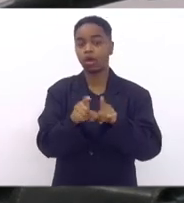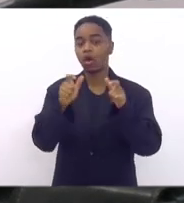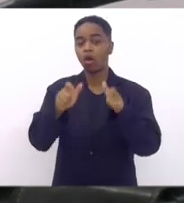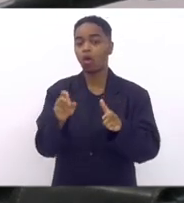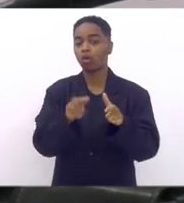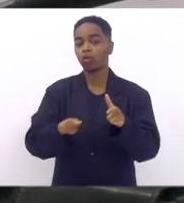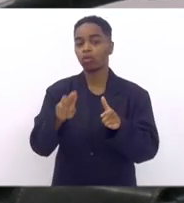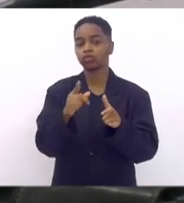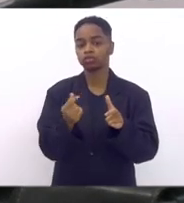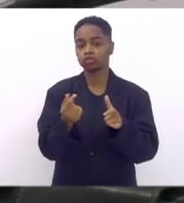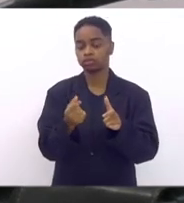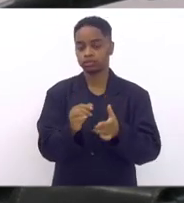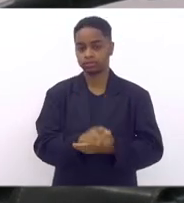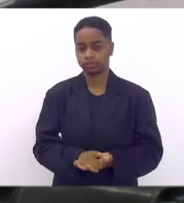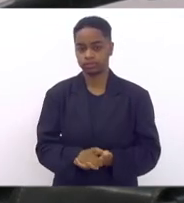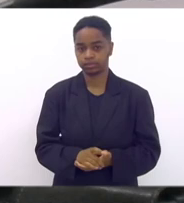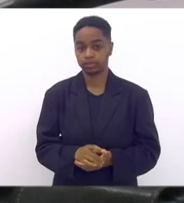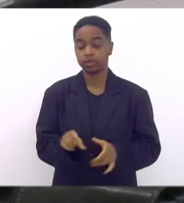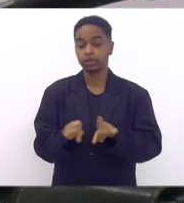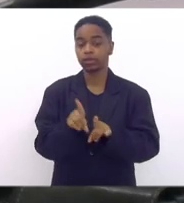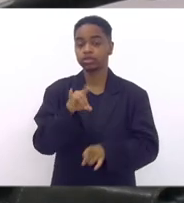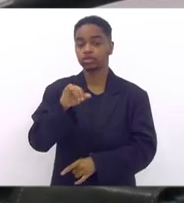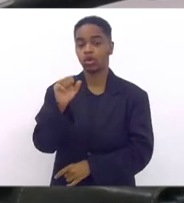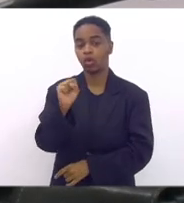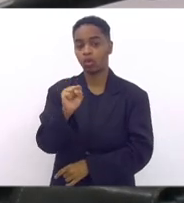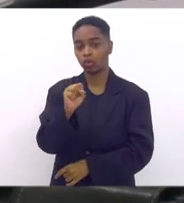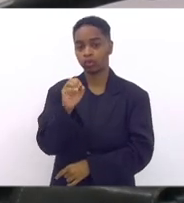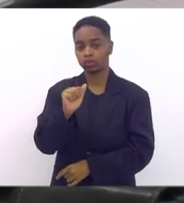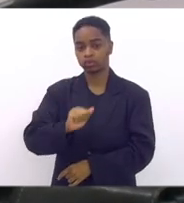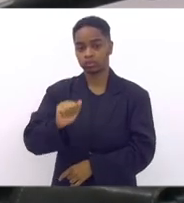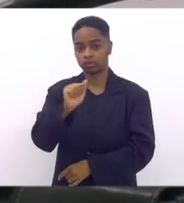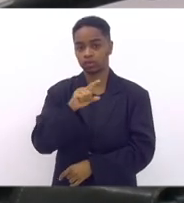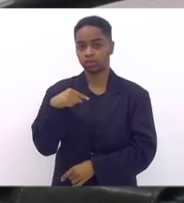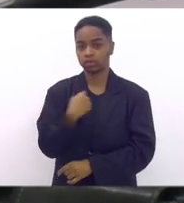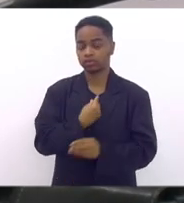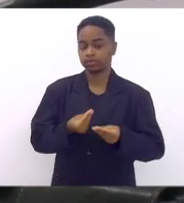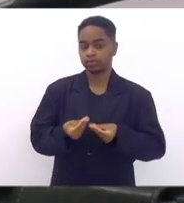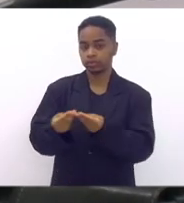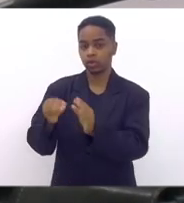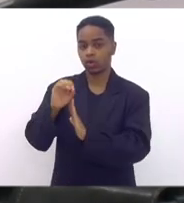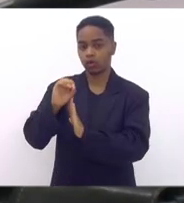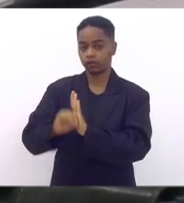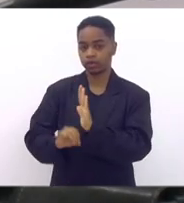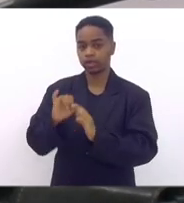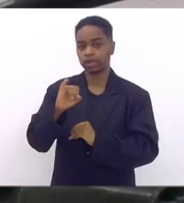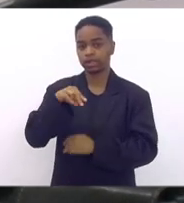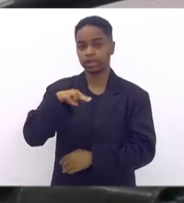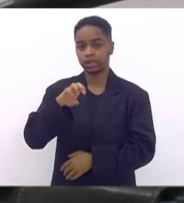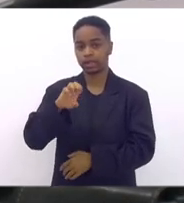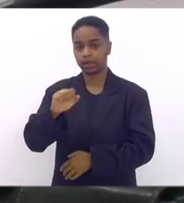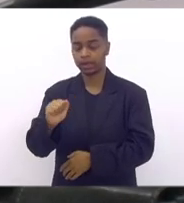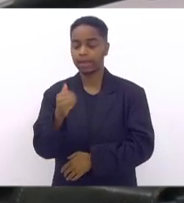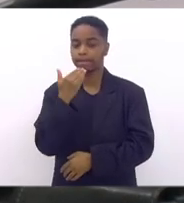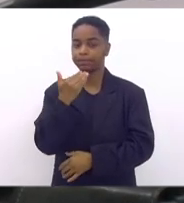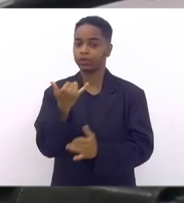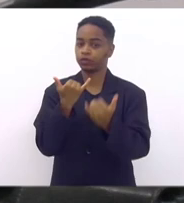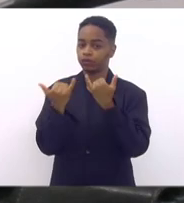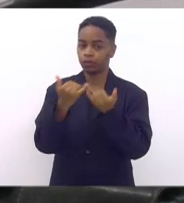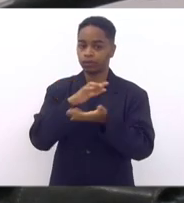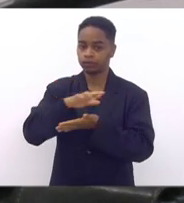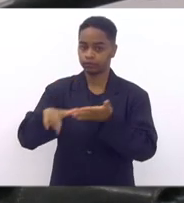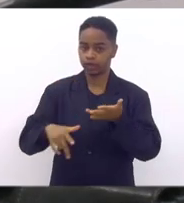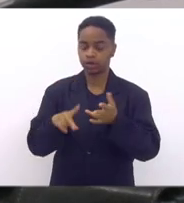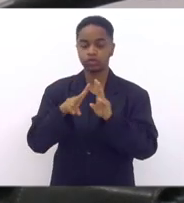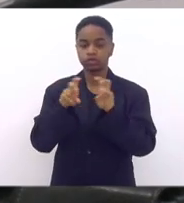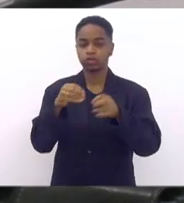8 de agosto nós enviamos pela comissão de saneamento ambiental o Ofício a inia solicitando diversas informações como providências a